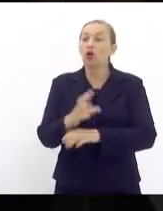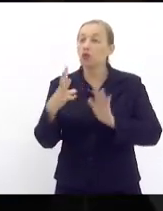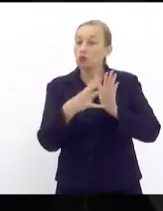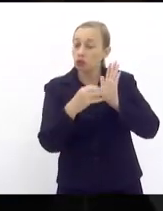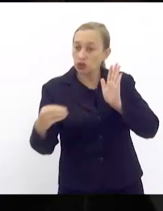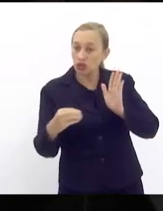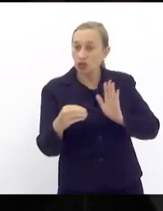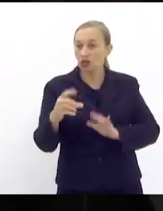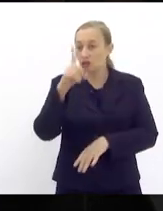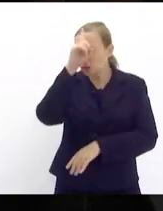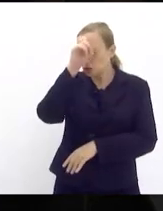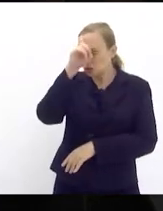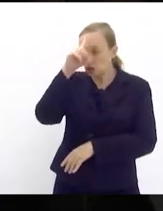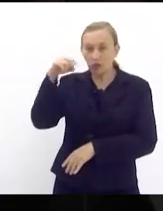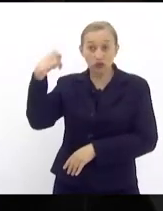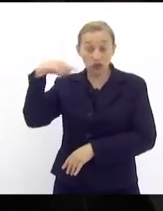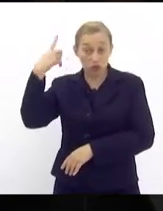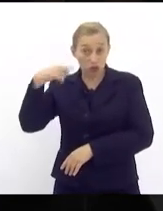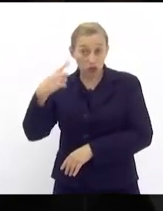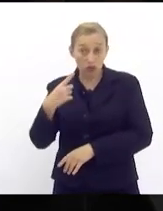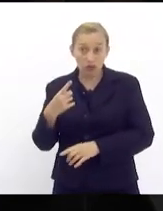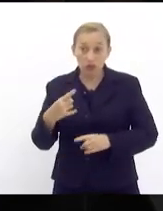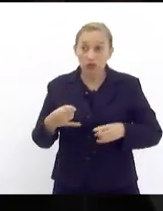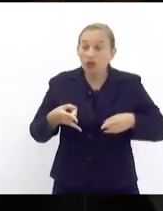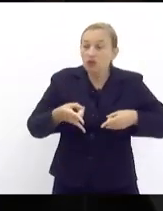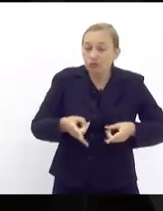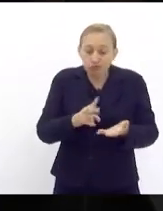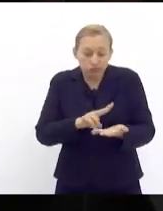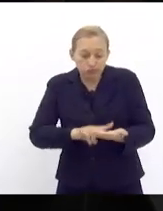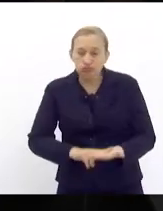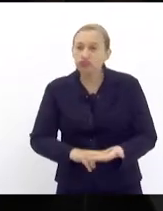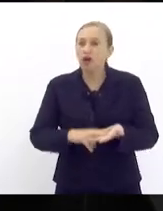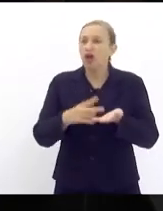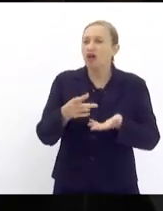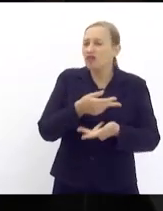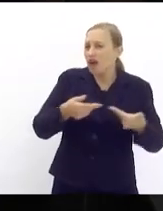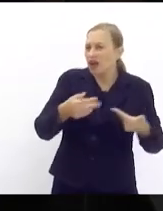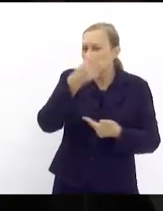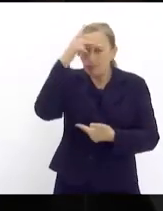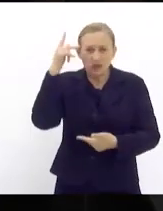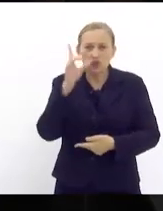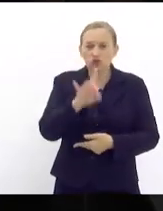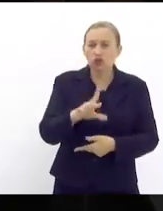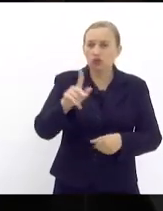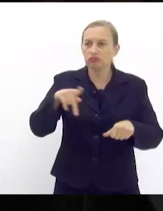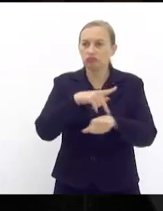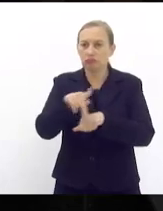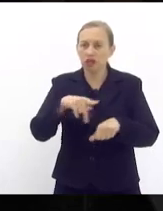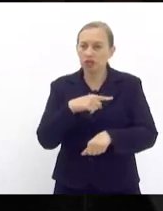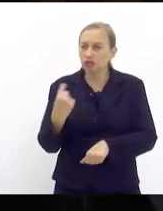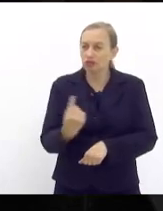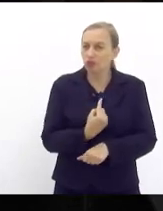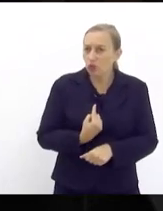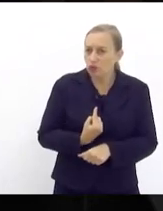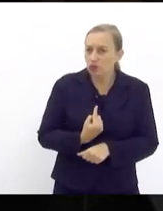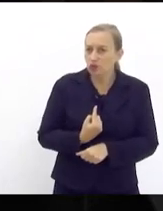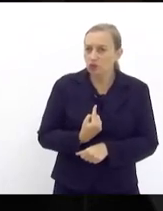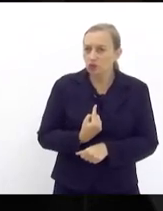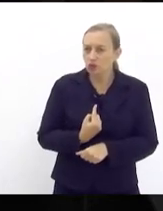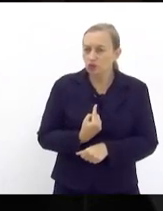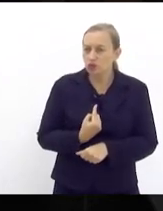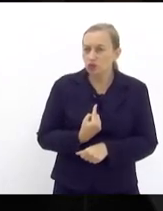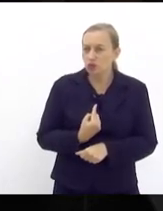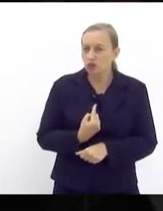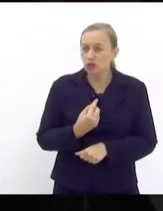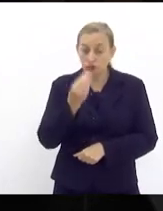provocou tragédias que levou a internação de milhões de pessoas só no nosso país desnecessariamente submeter